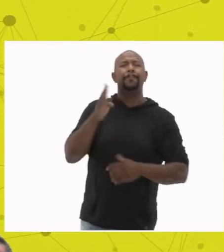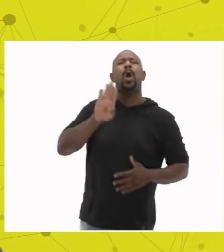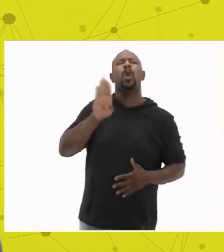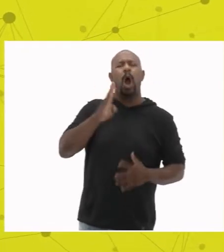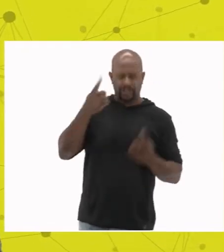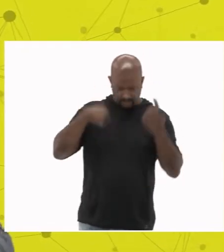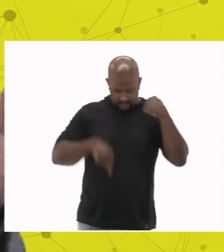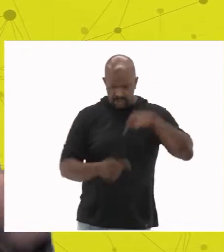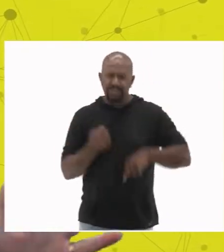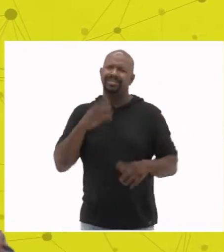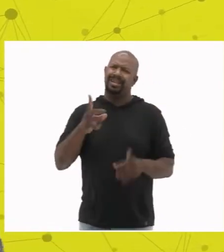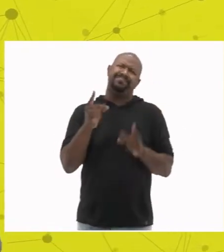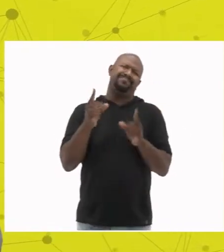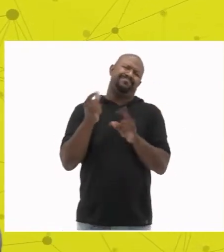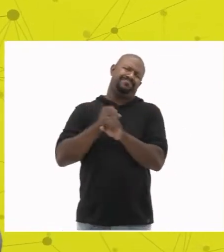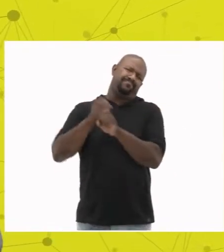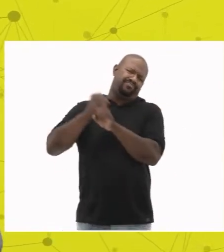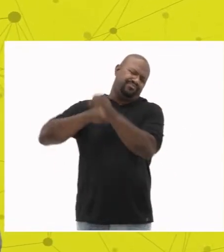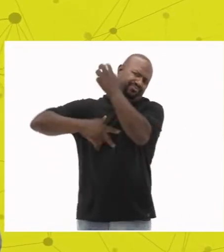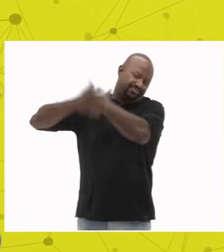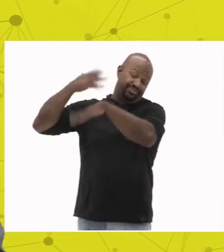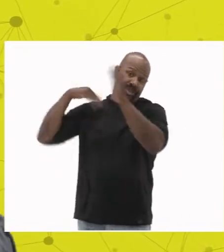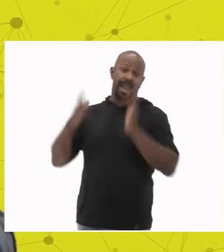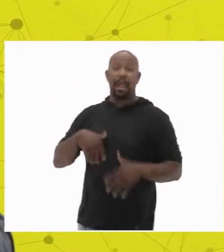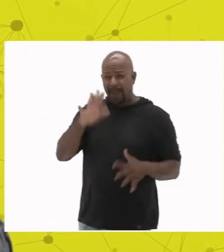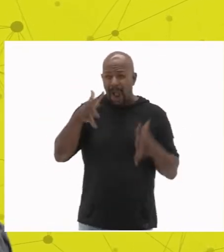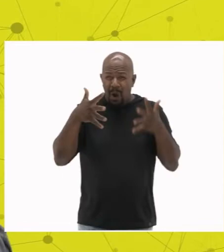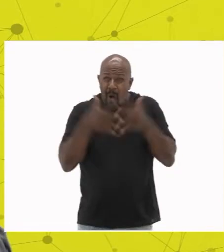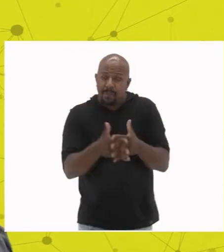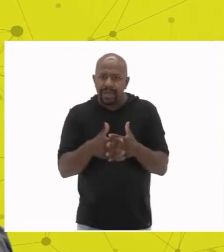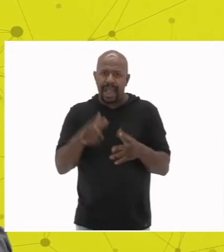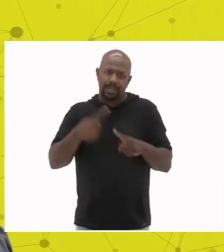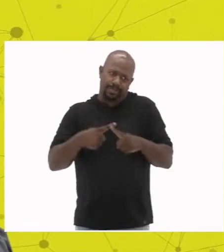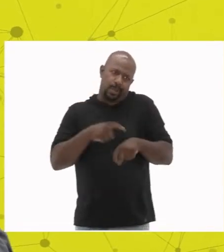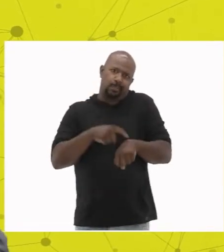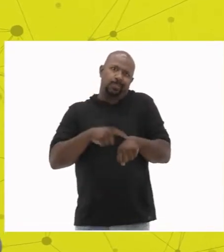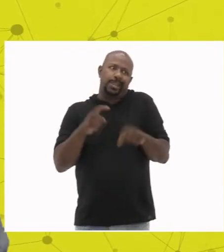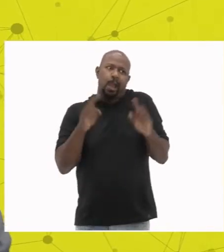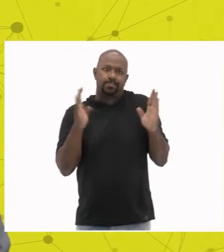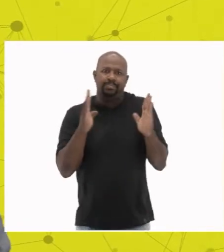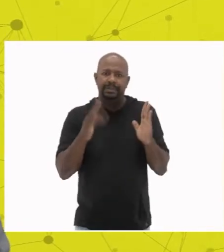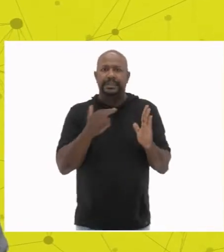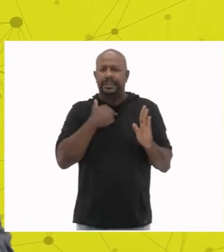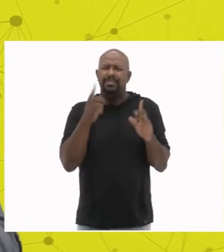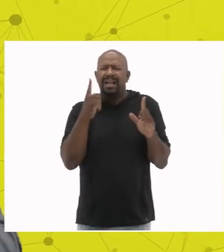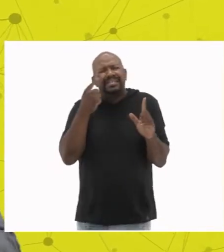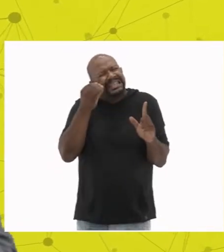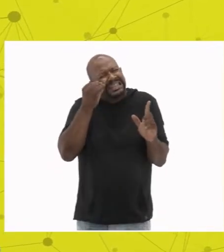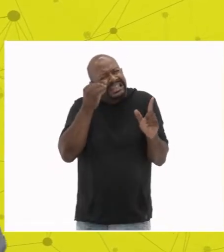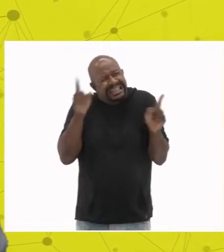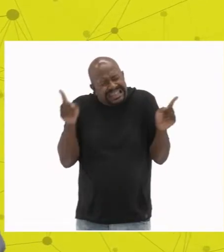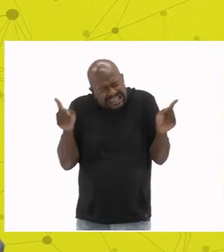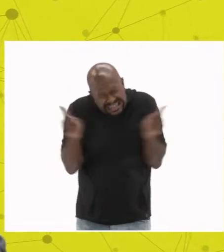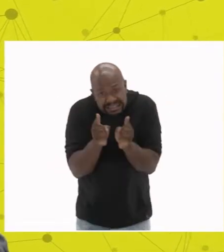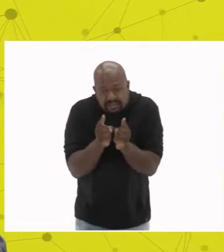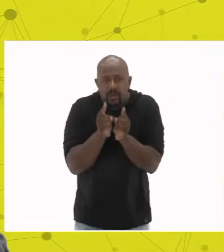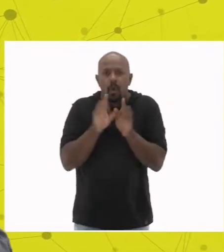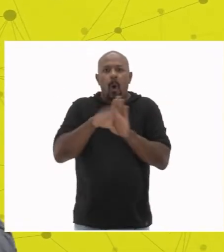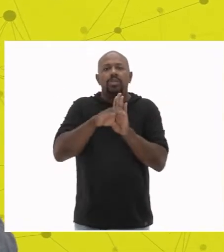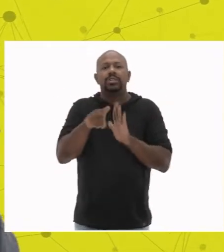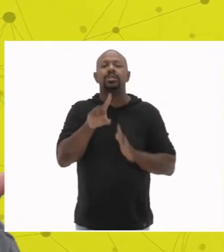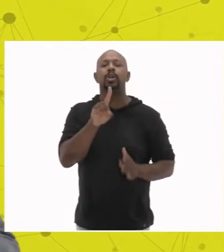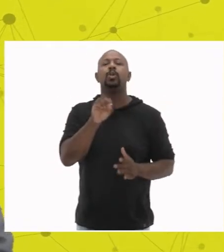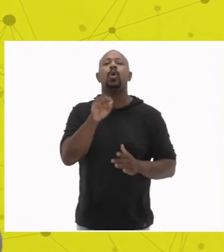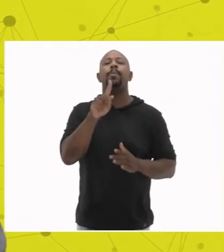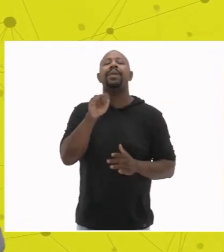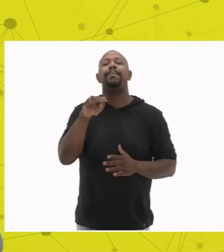que todos nós temos já faz alguns milhões de anos. É mais complicado do que o tempo que a gente tem aqui, mas vamos reduzir bastante a esse conceito